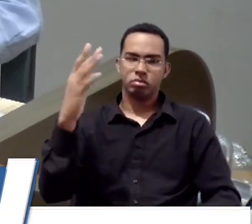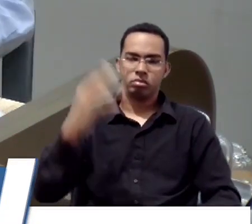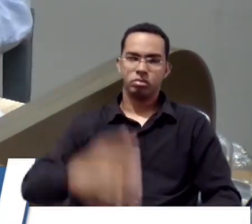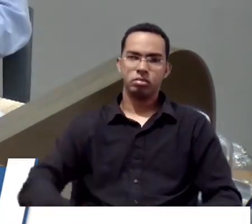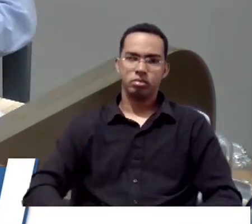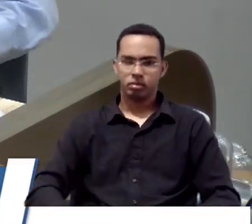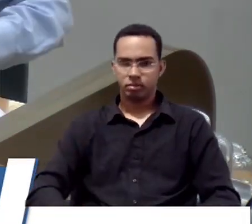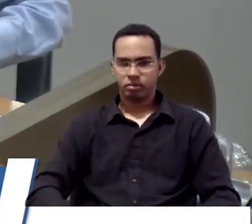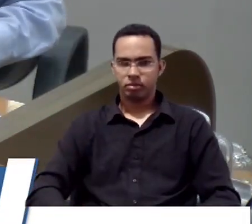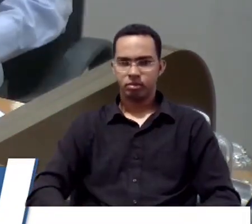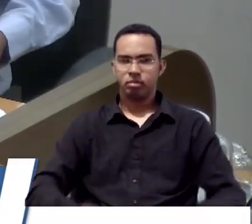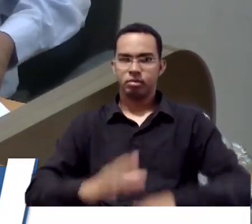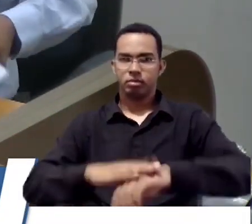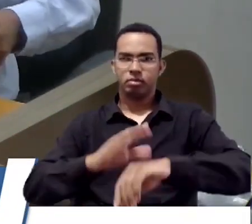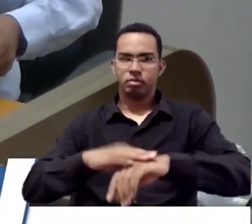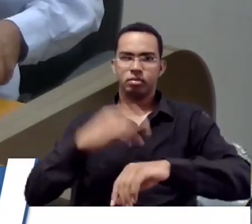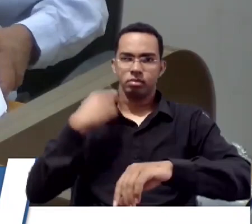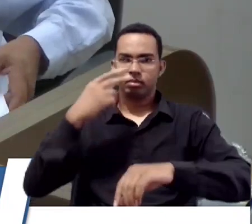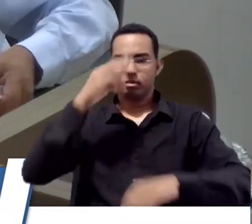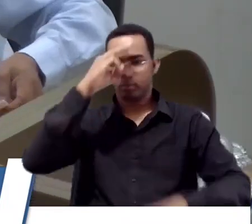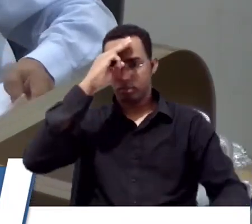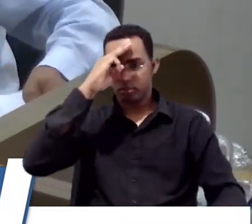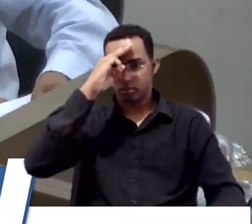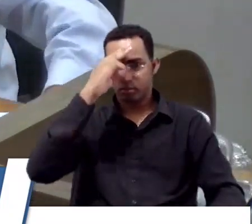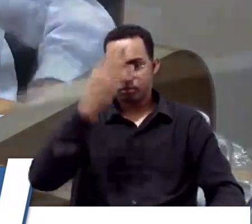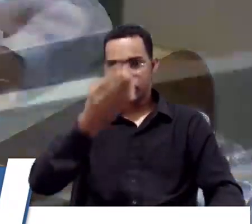Com a palavra, Marcelo Tide.